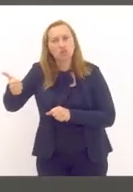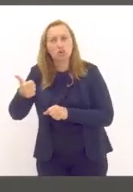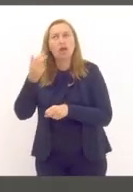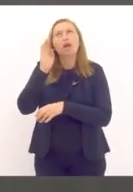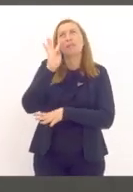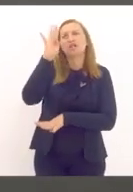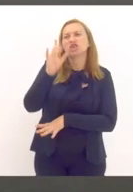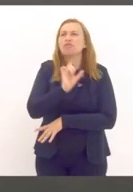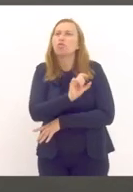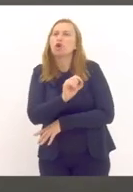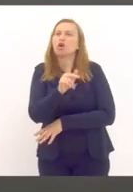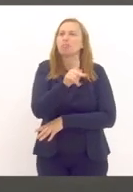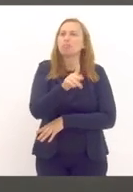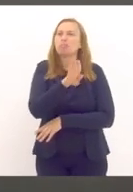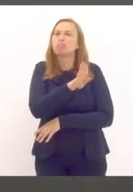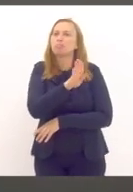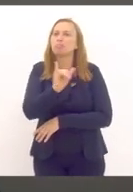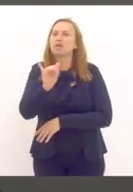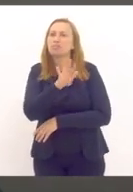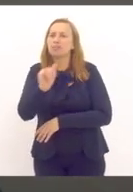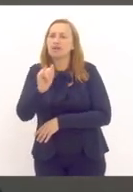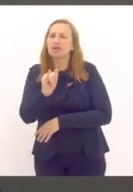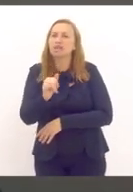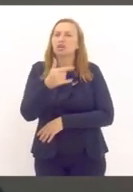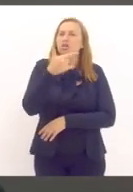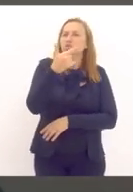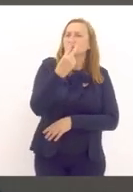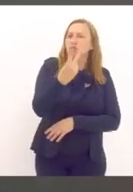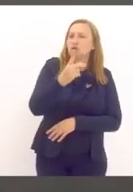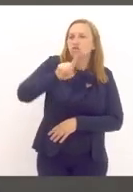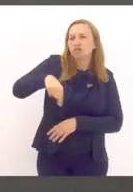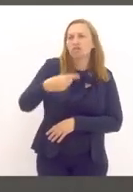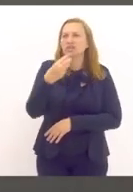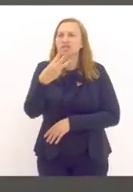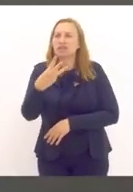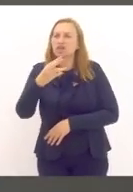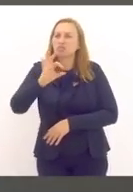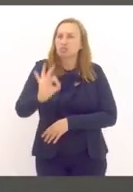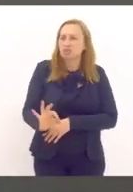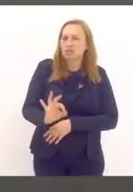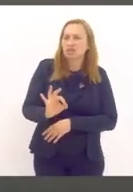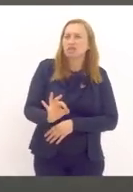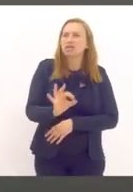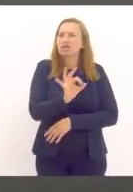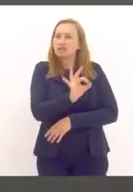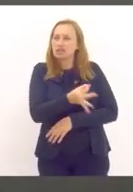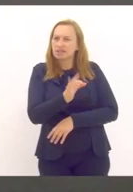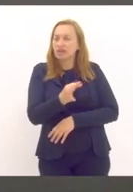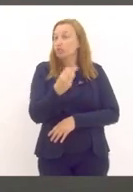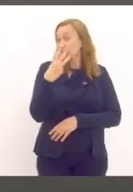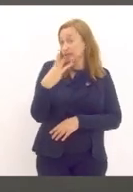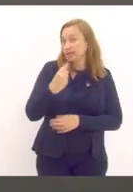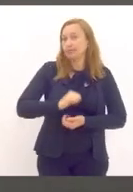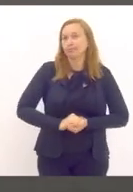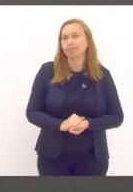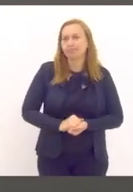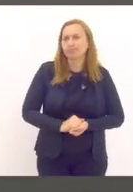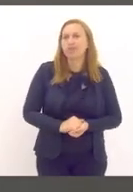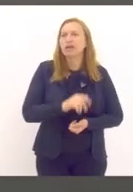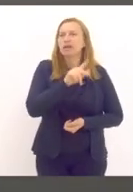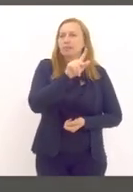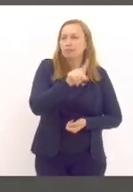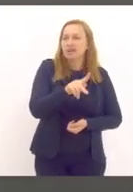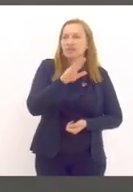imaginava um PIB de 2,3% para Brasil, e, de fato, foi de 3. IPCA